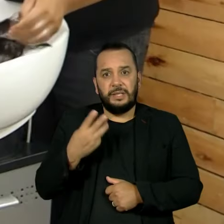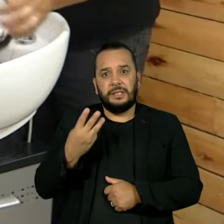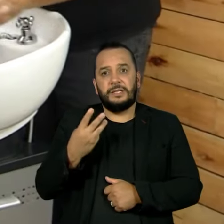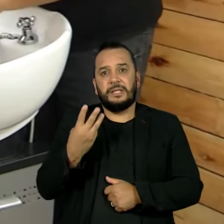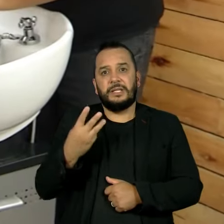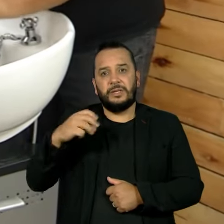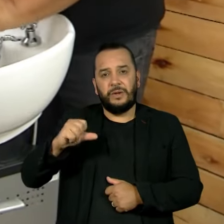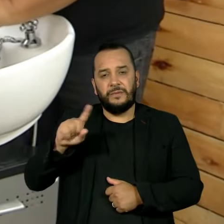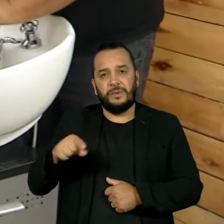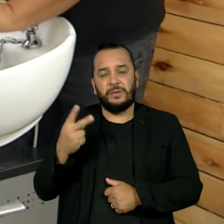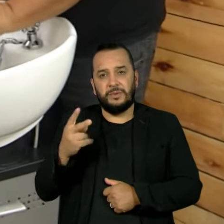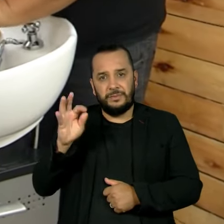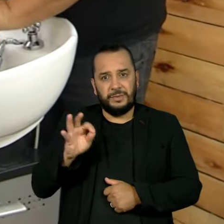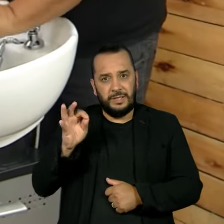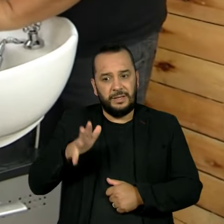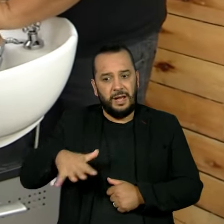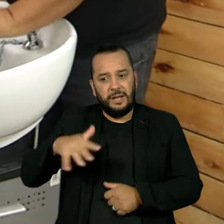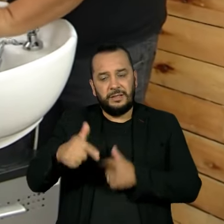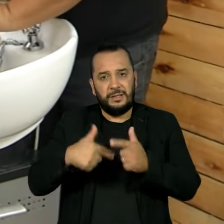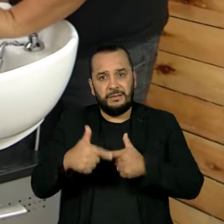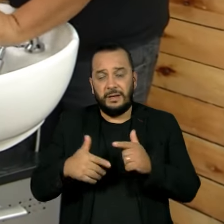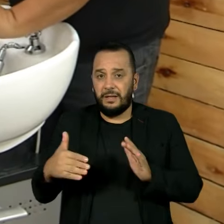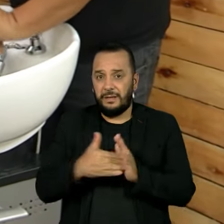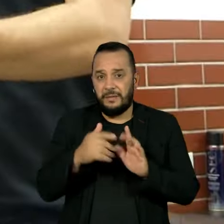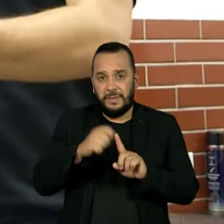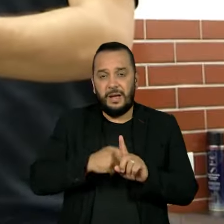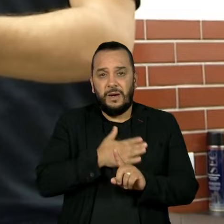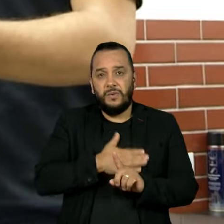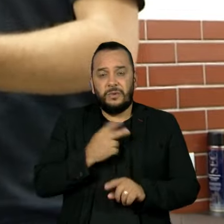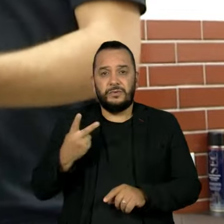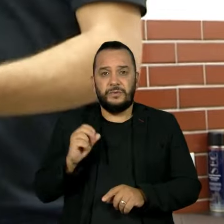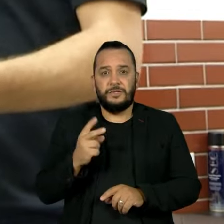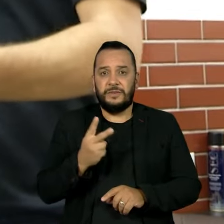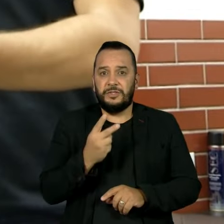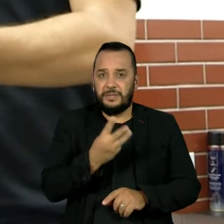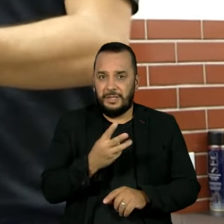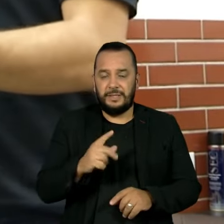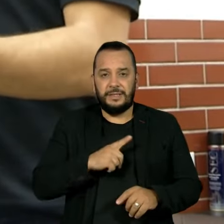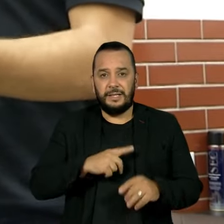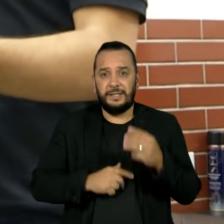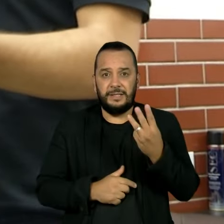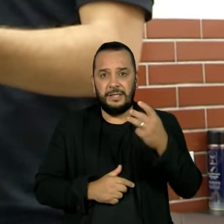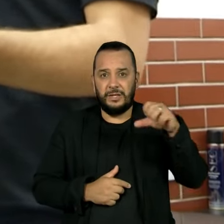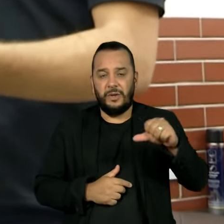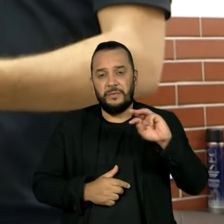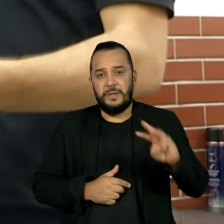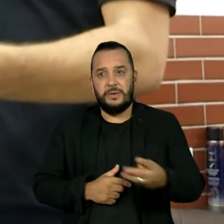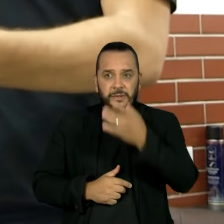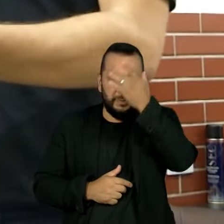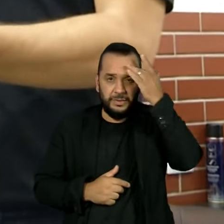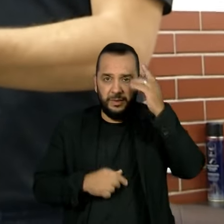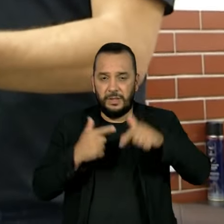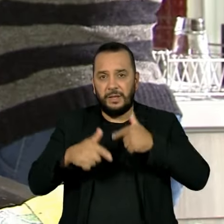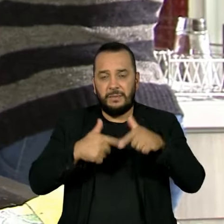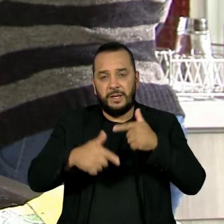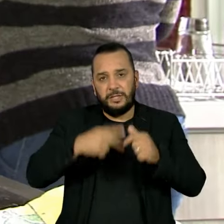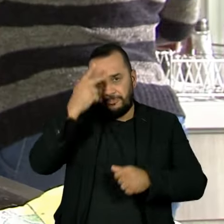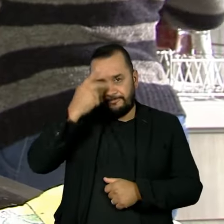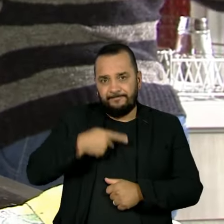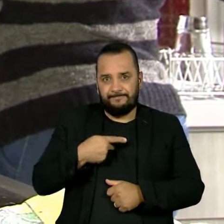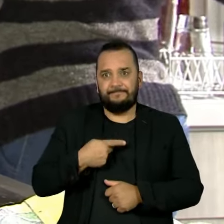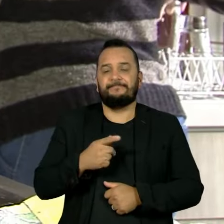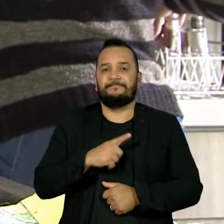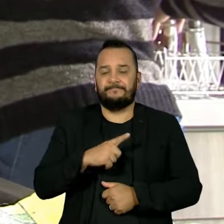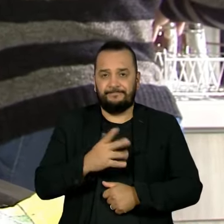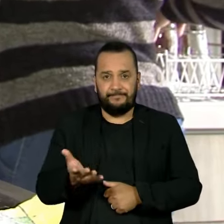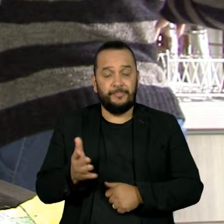trabalho. Até agosto de 2023, havia quase 39 milhões de trabalhadores atuando na informalidade. A